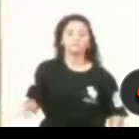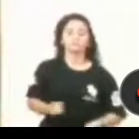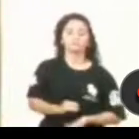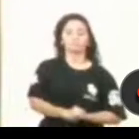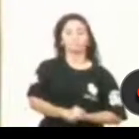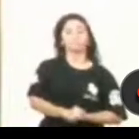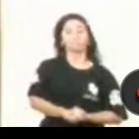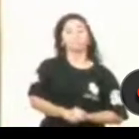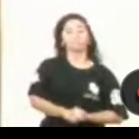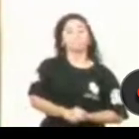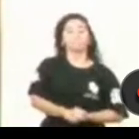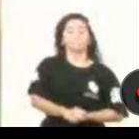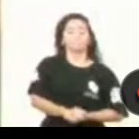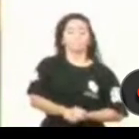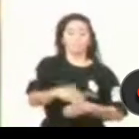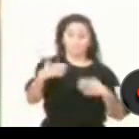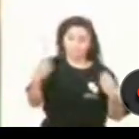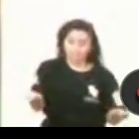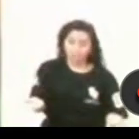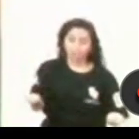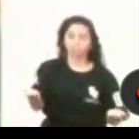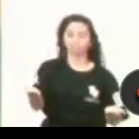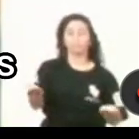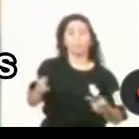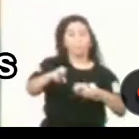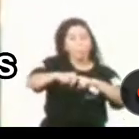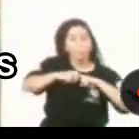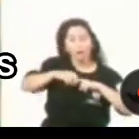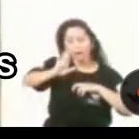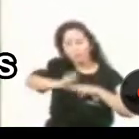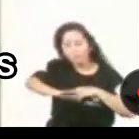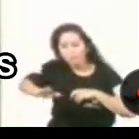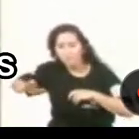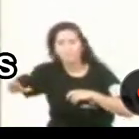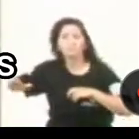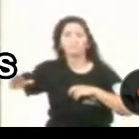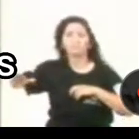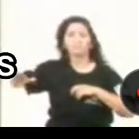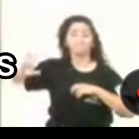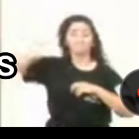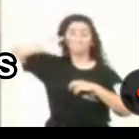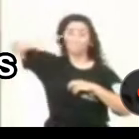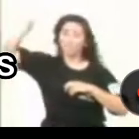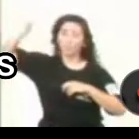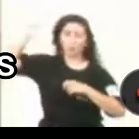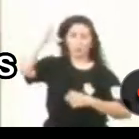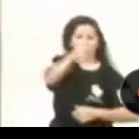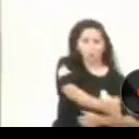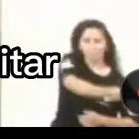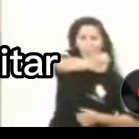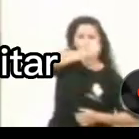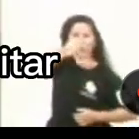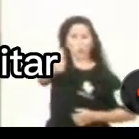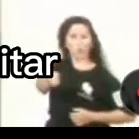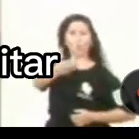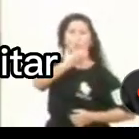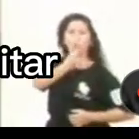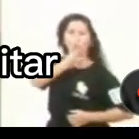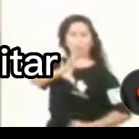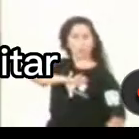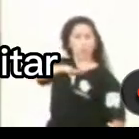Irmãos, pelas crianças, Deus levantou um homem corajoso por elas. Eu